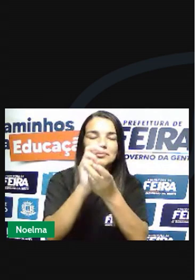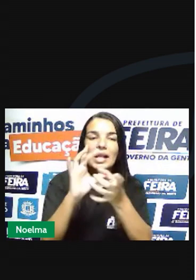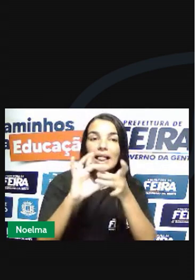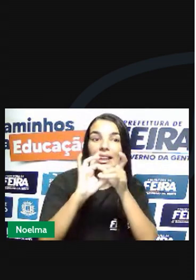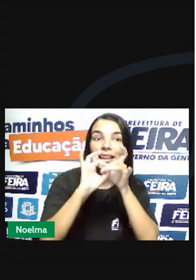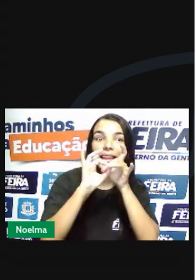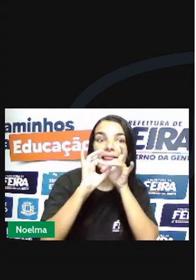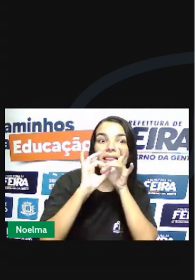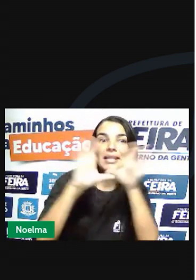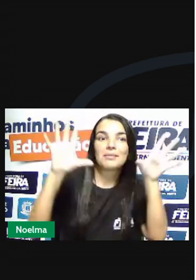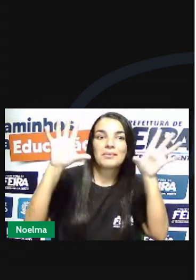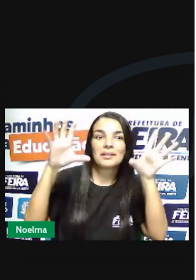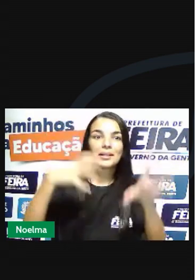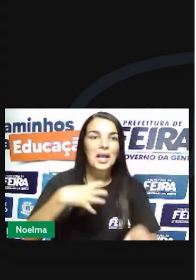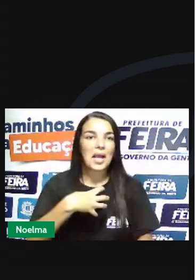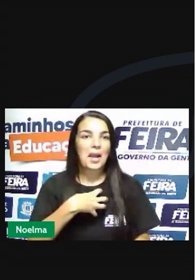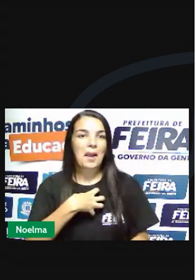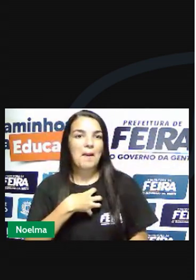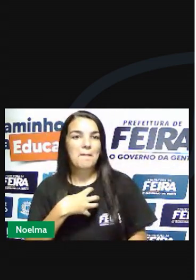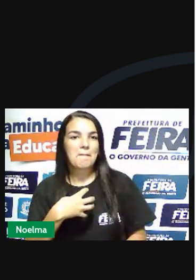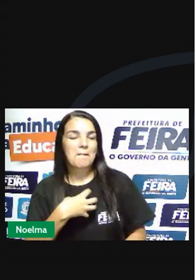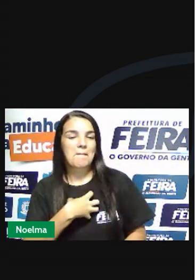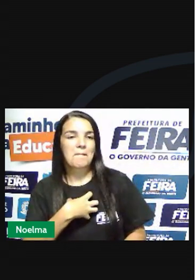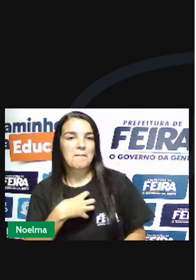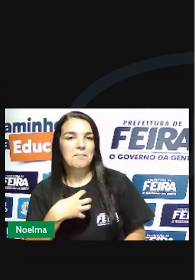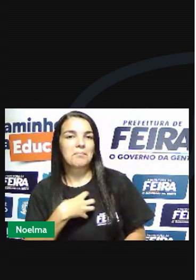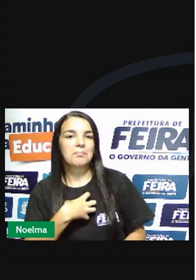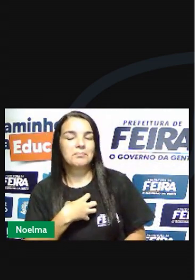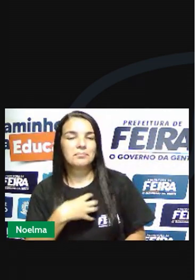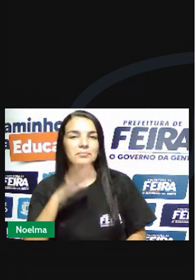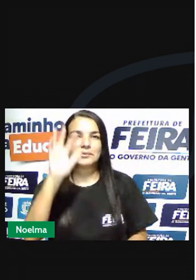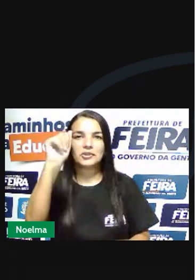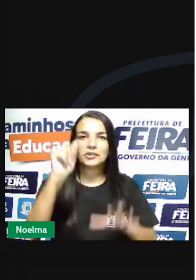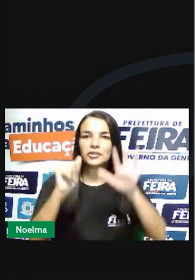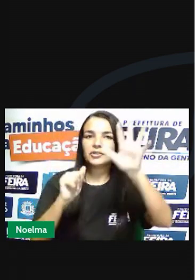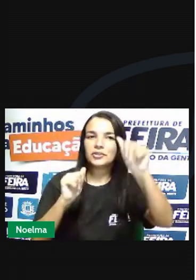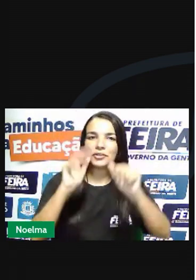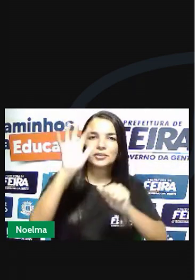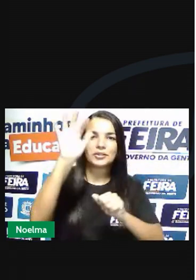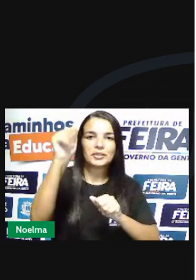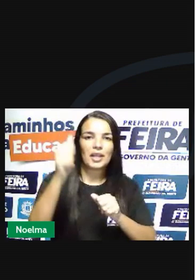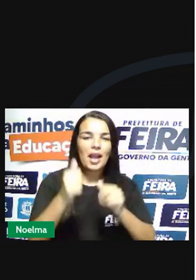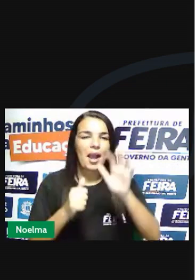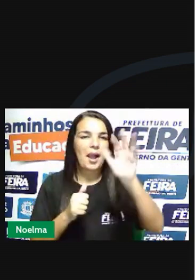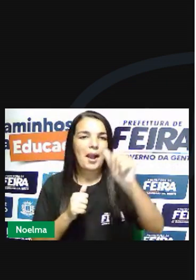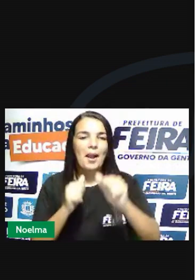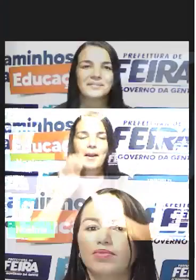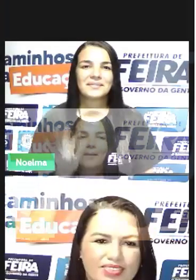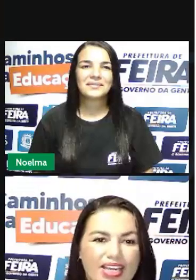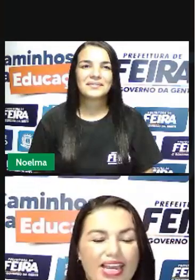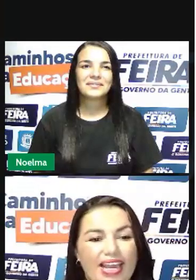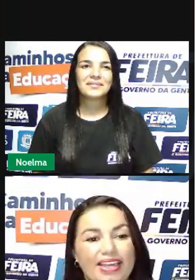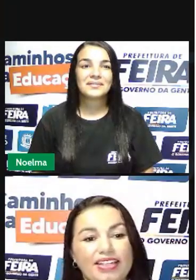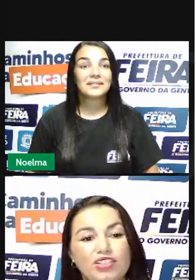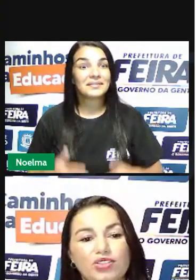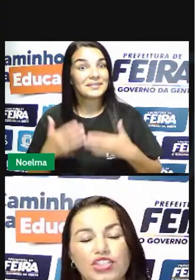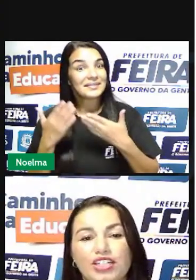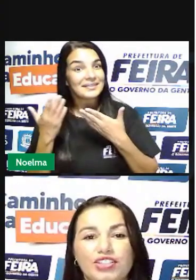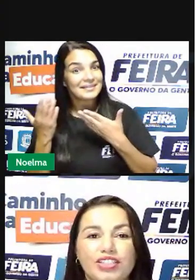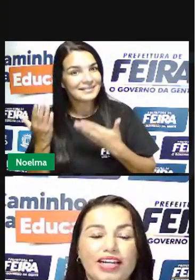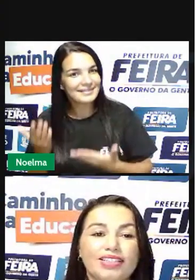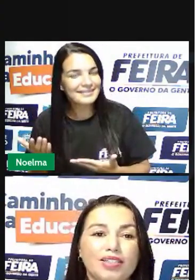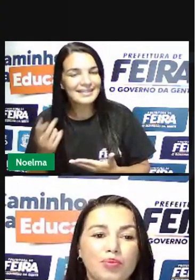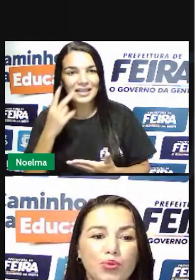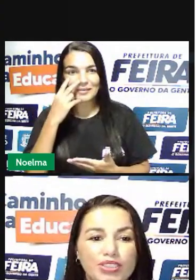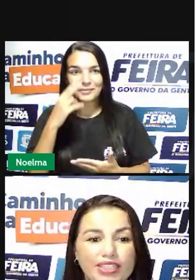da Bahia. Já mandei chamar, ei, olha a minha cavalaria. É isso,